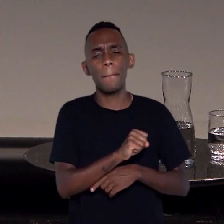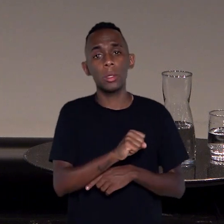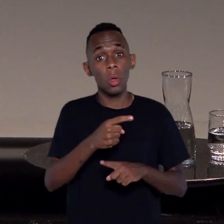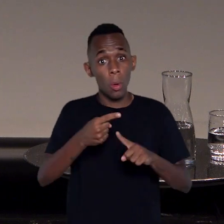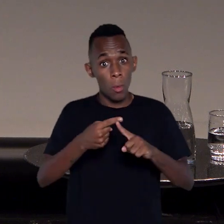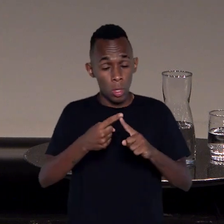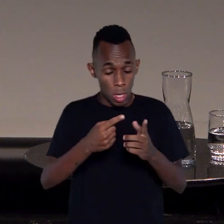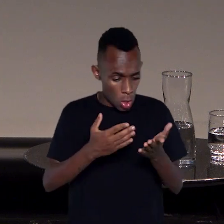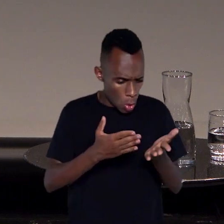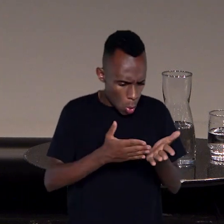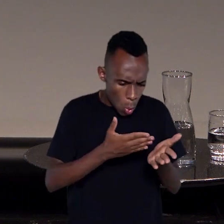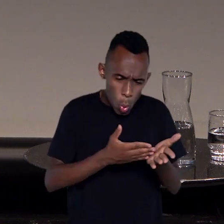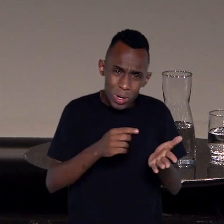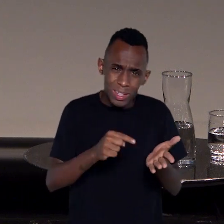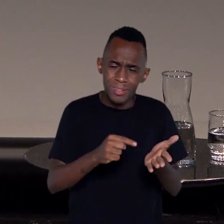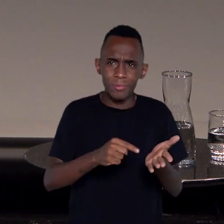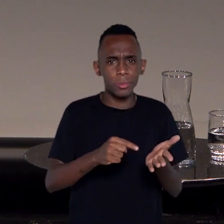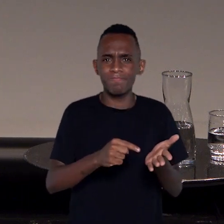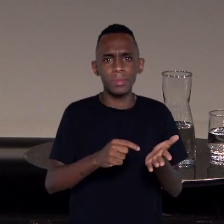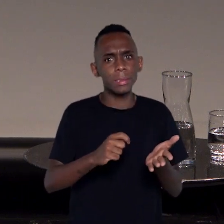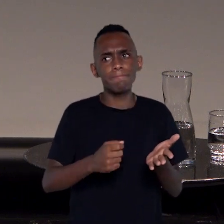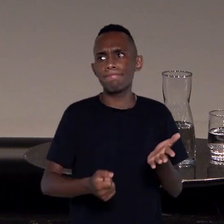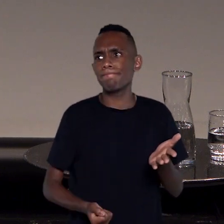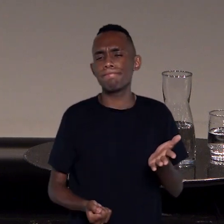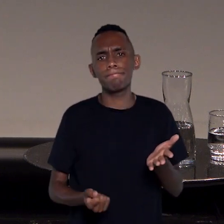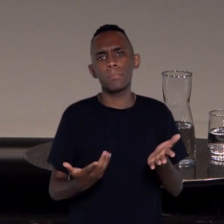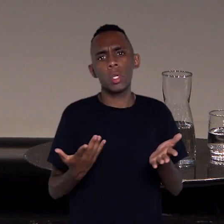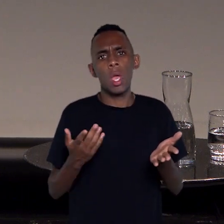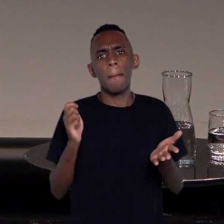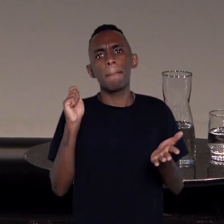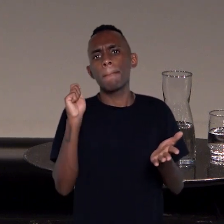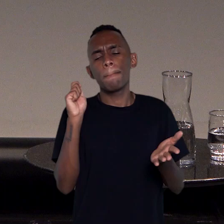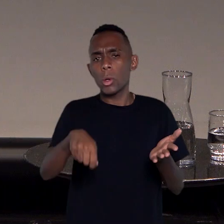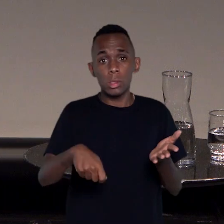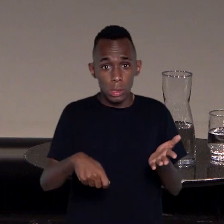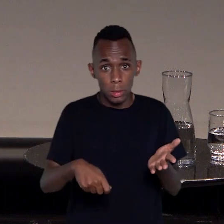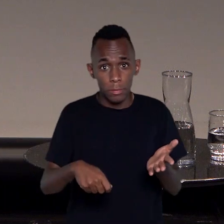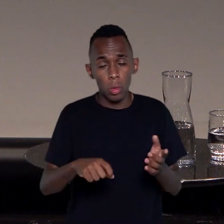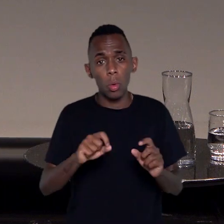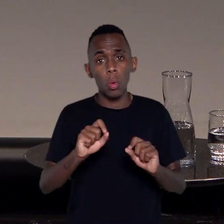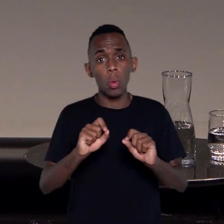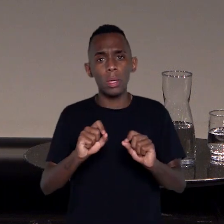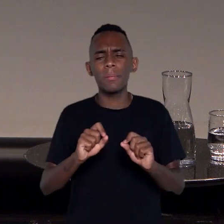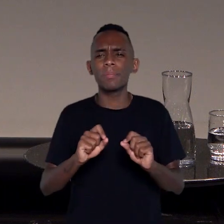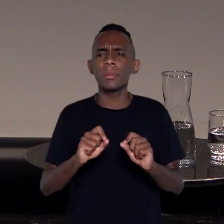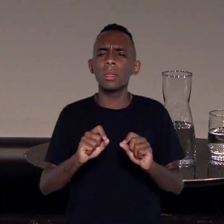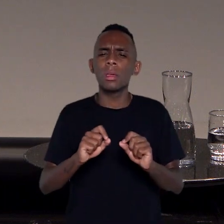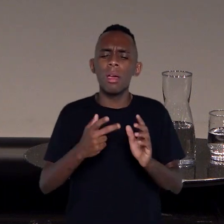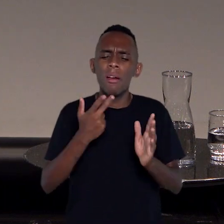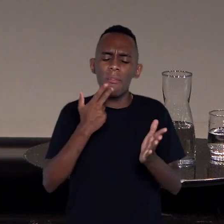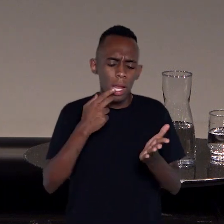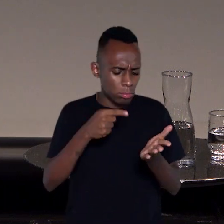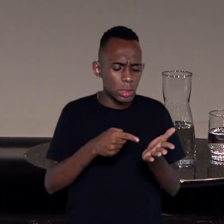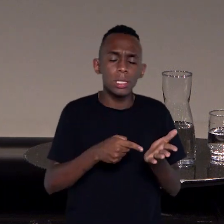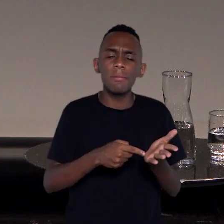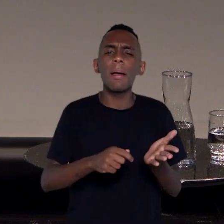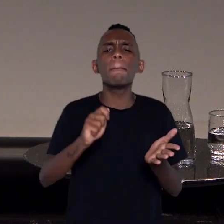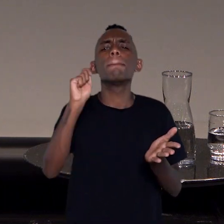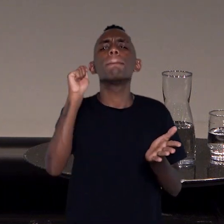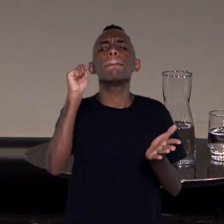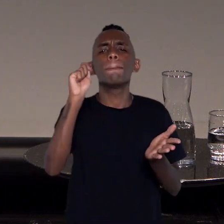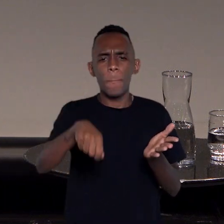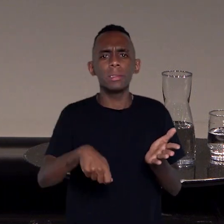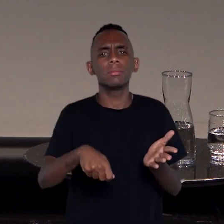um livro é impossível, é simplesmente impossível qualquer editor, não é não, Marcelo, chegar assim e falar: esse livro vai dar